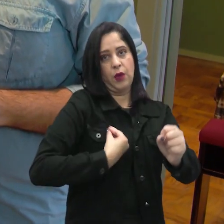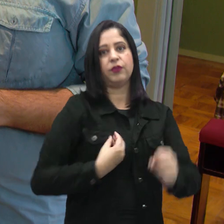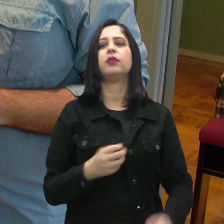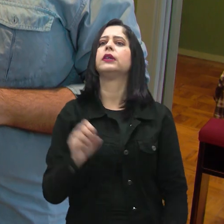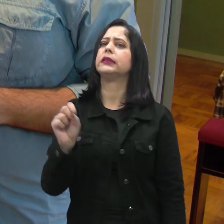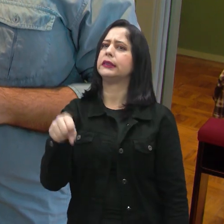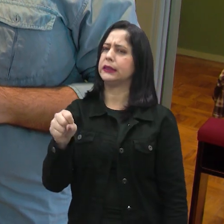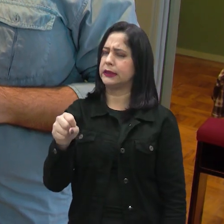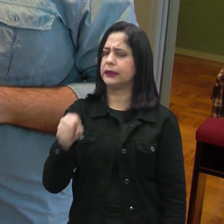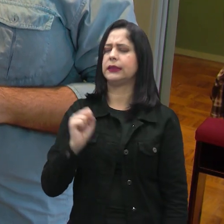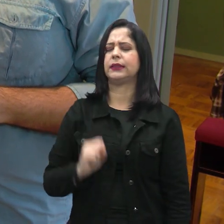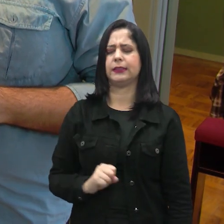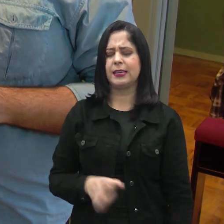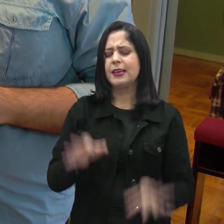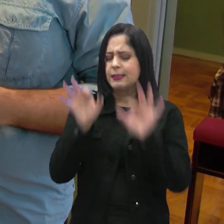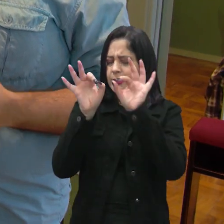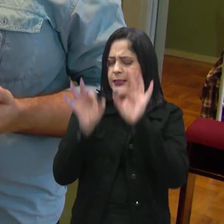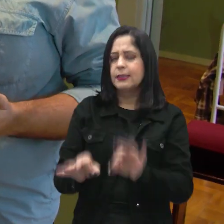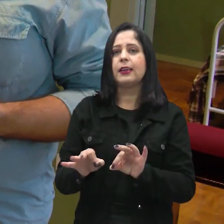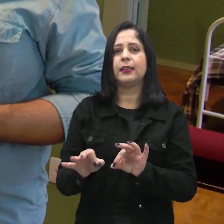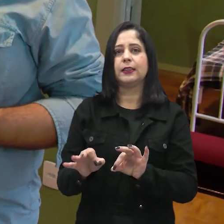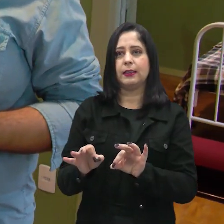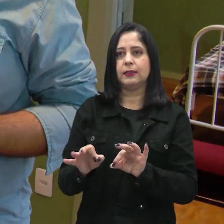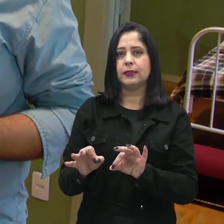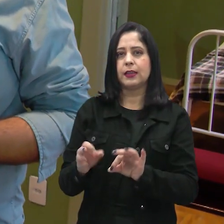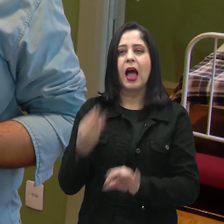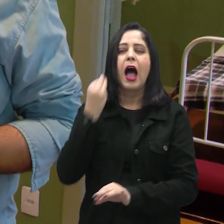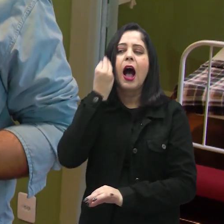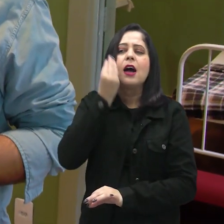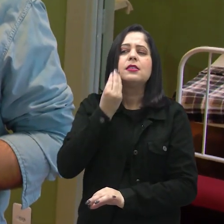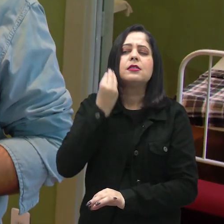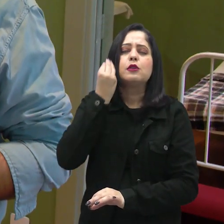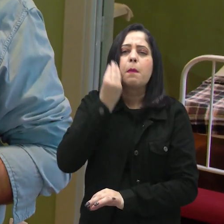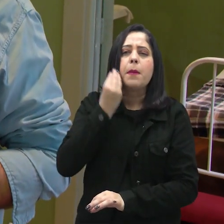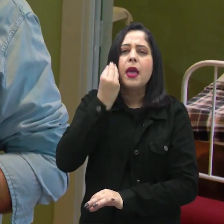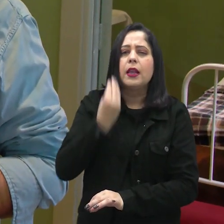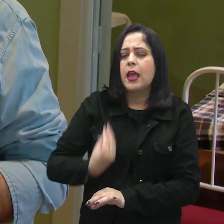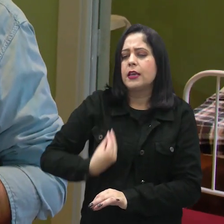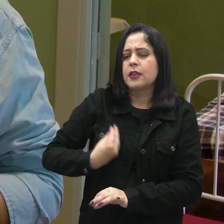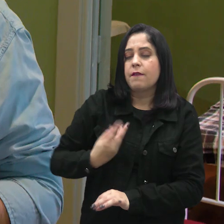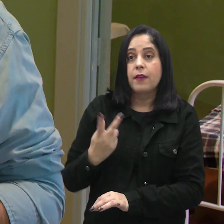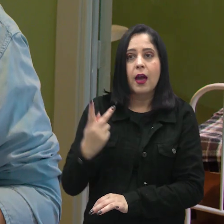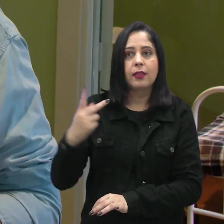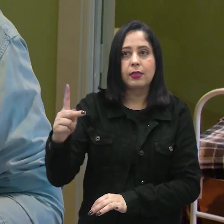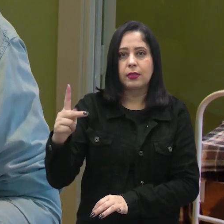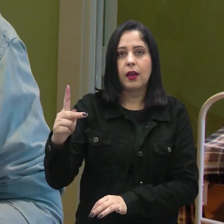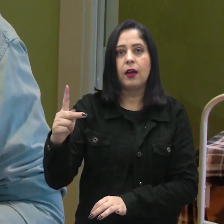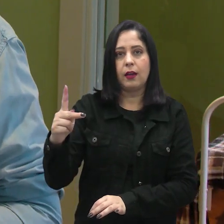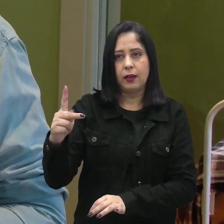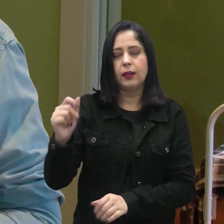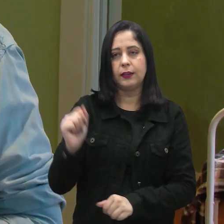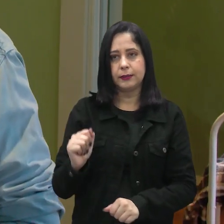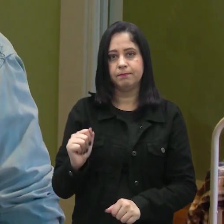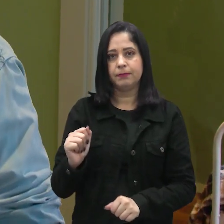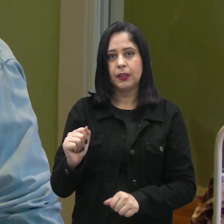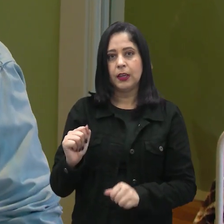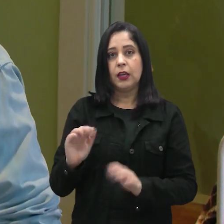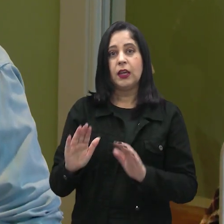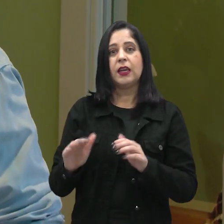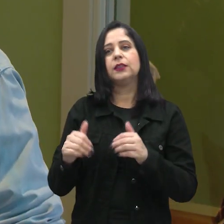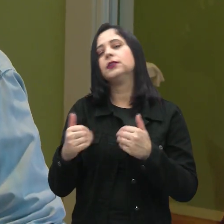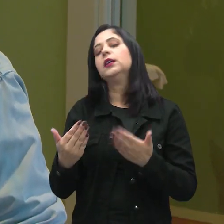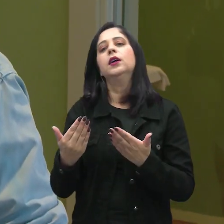ele, né? Sem dúvida nenhuma, a experiência vivida em São José a partir da tuberculose o faz certo experiência de